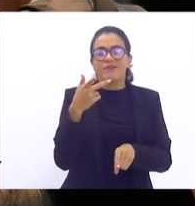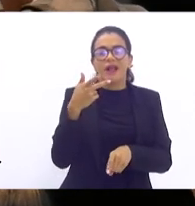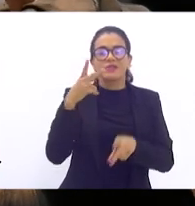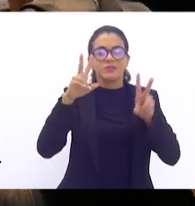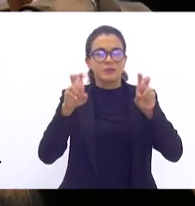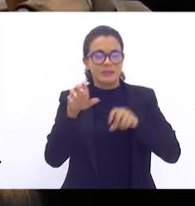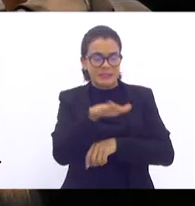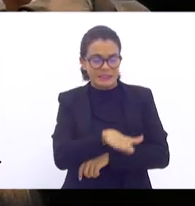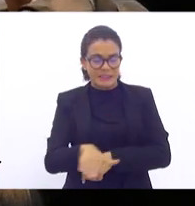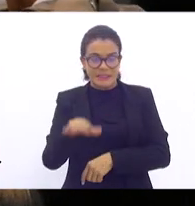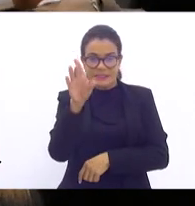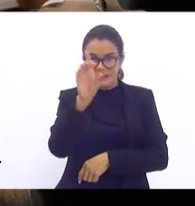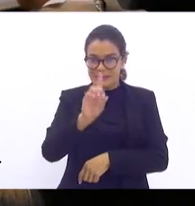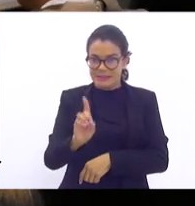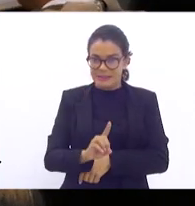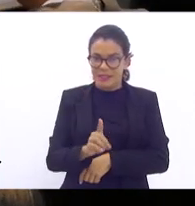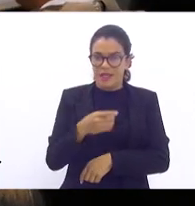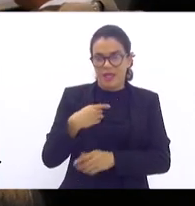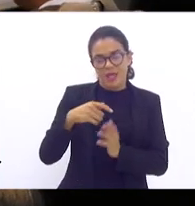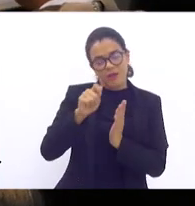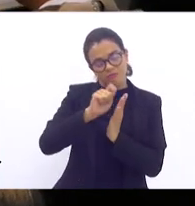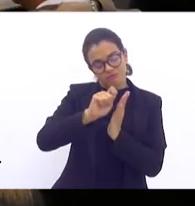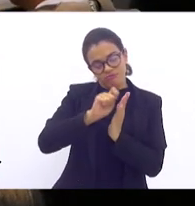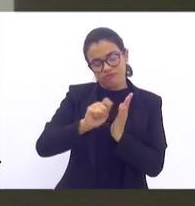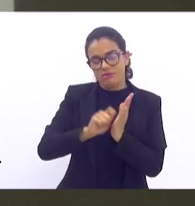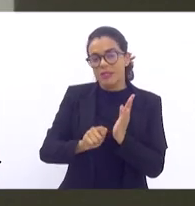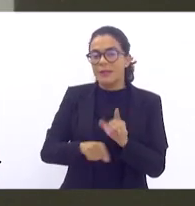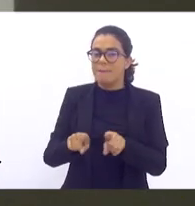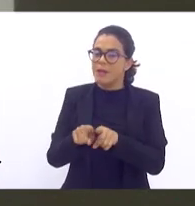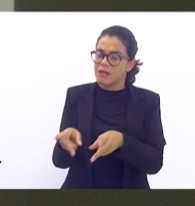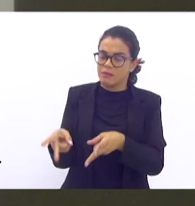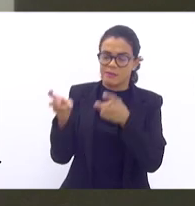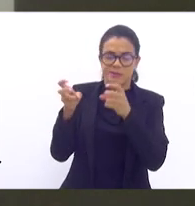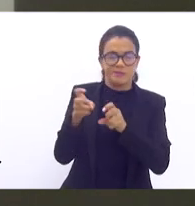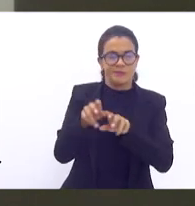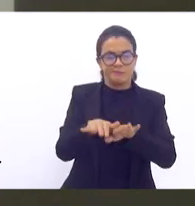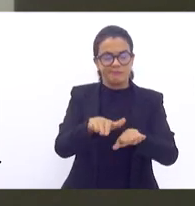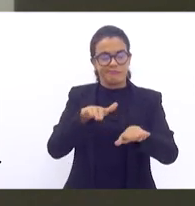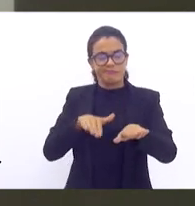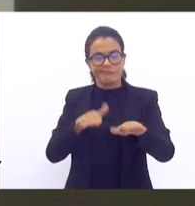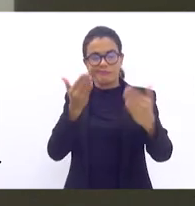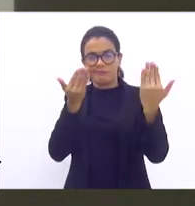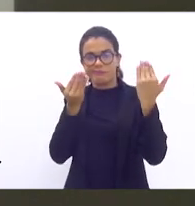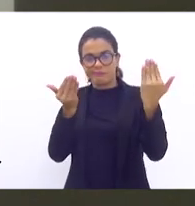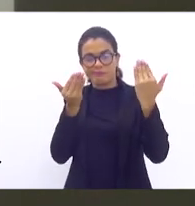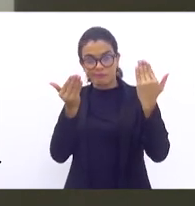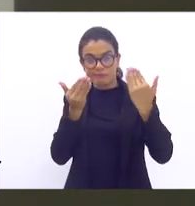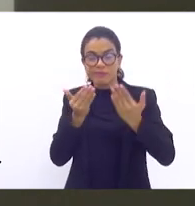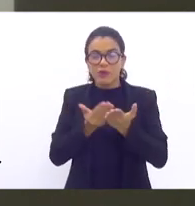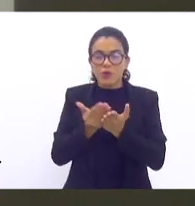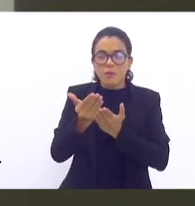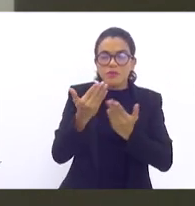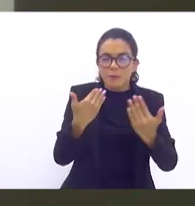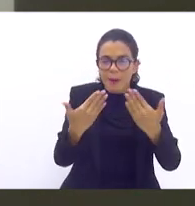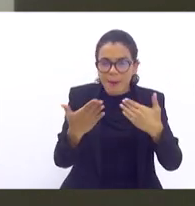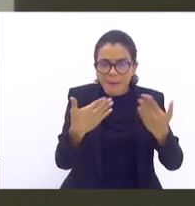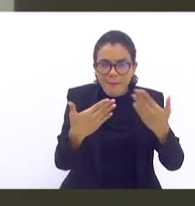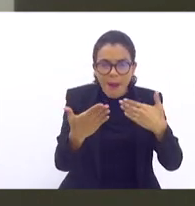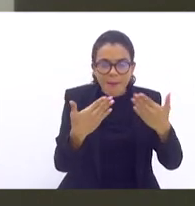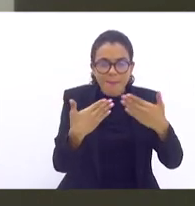deficiência e tal aí eu notei lá uma certa receio porque a gente tava dizendo depois começou a falar